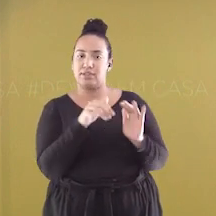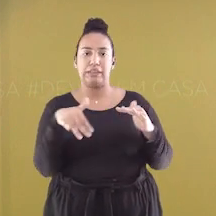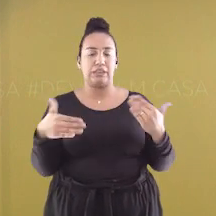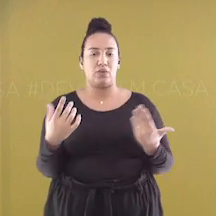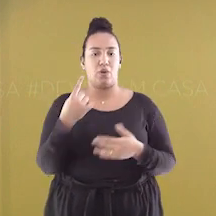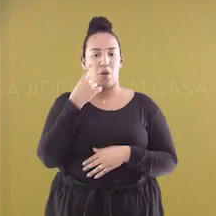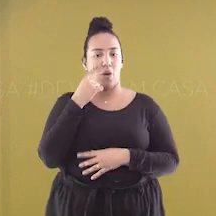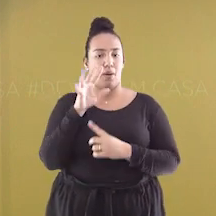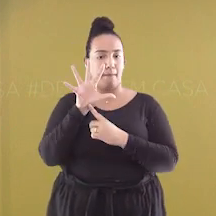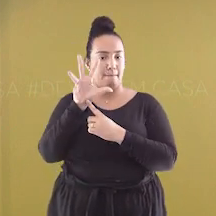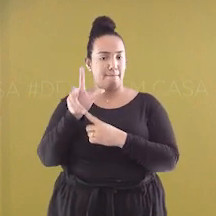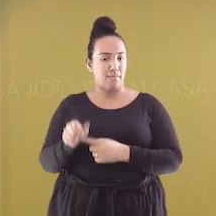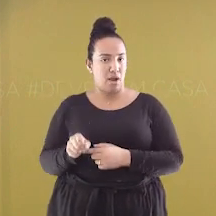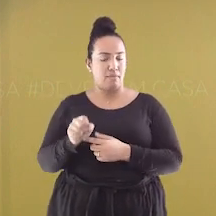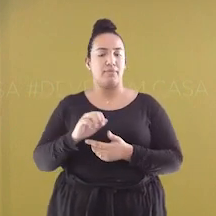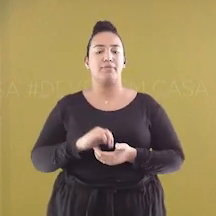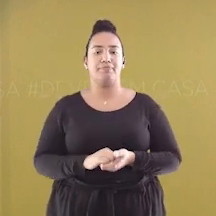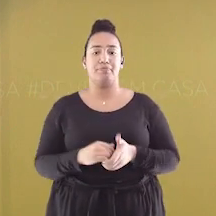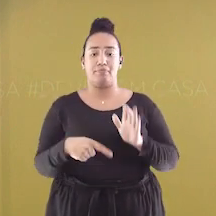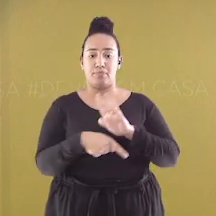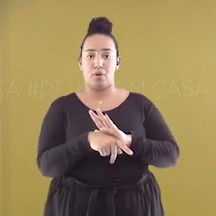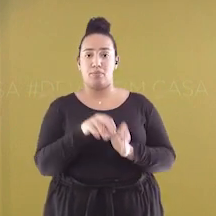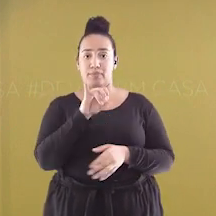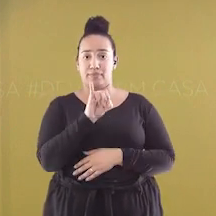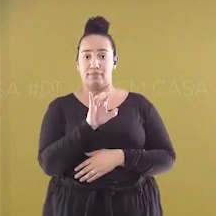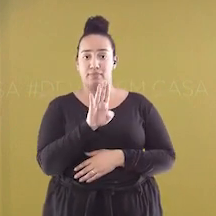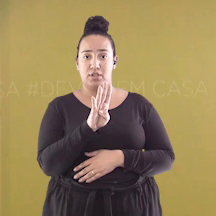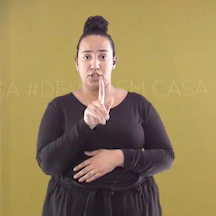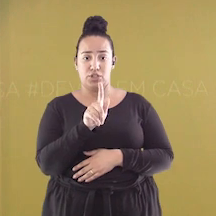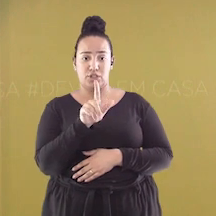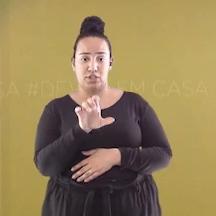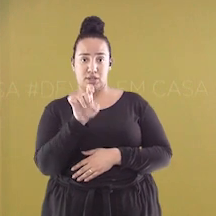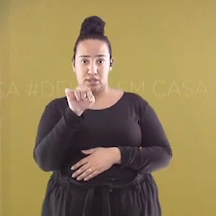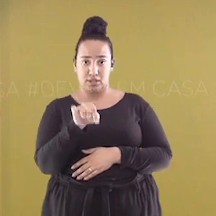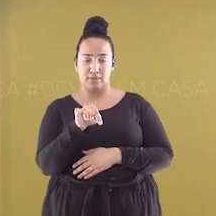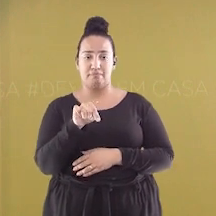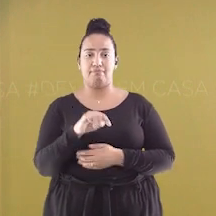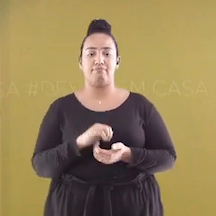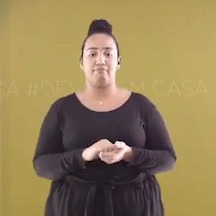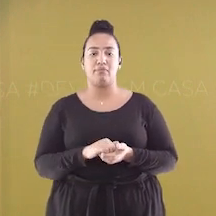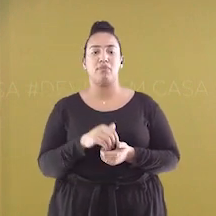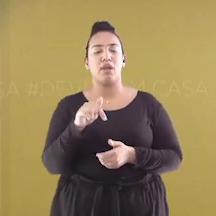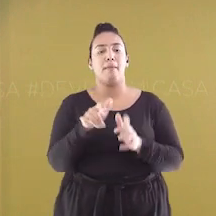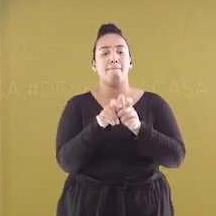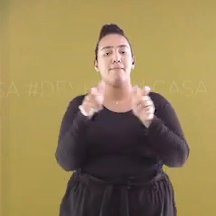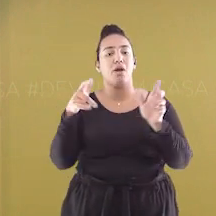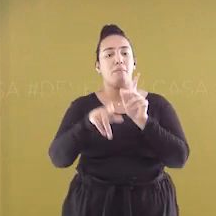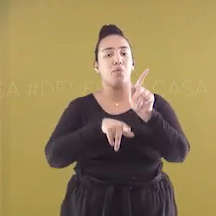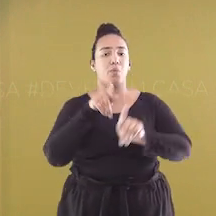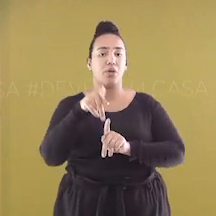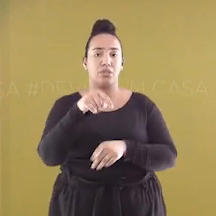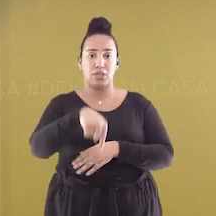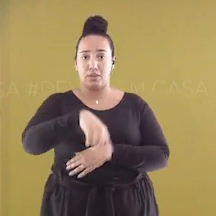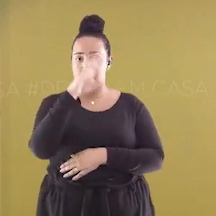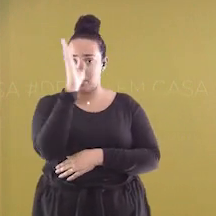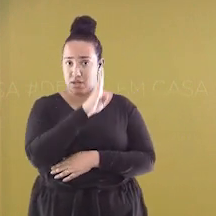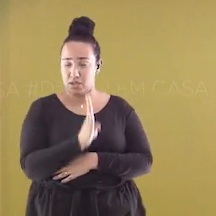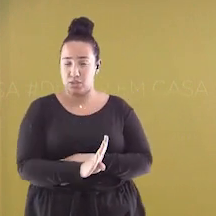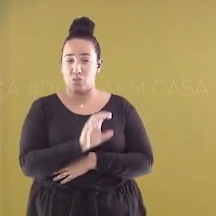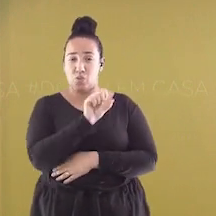podemos observar nesse gráfico feito pelo IBGE, a maior parte da população brasileira, em